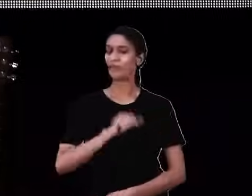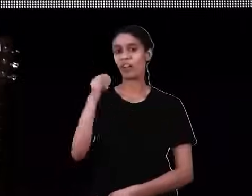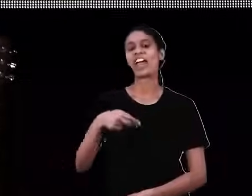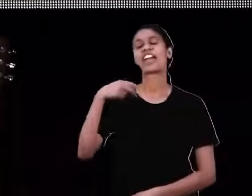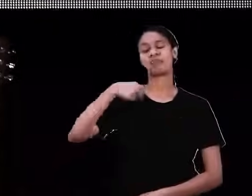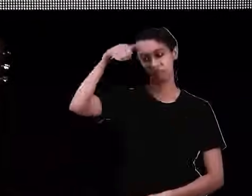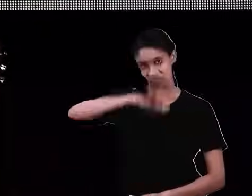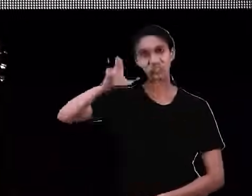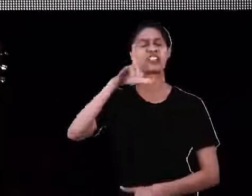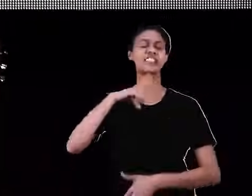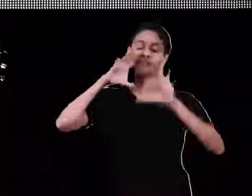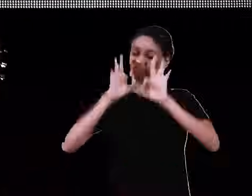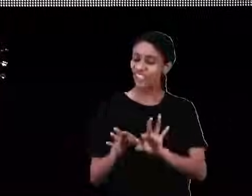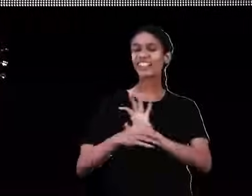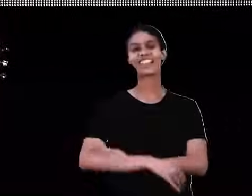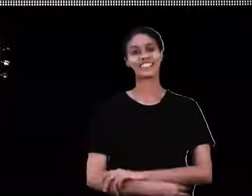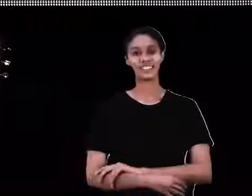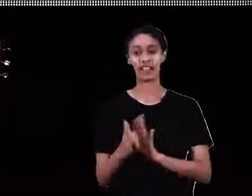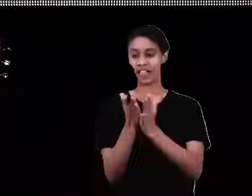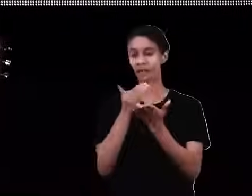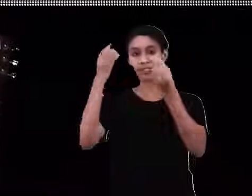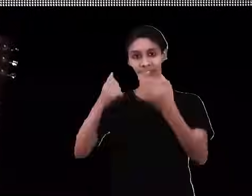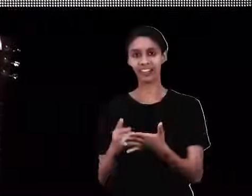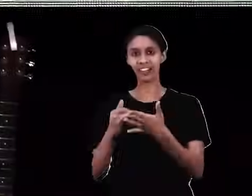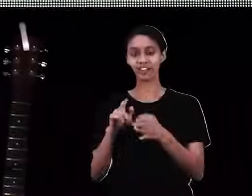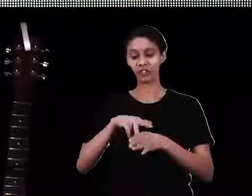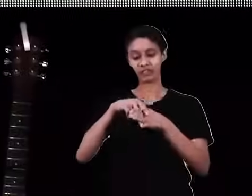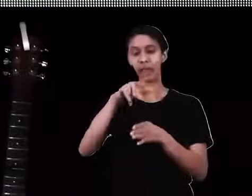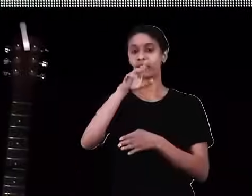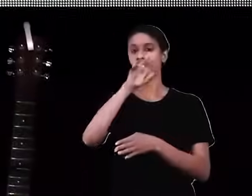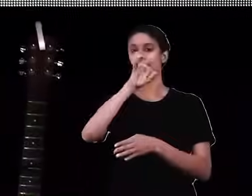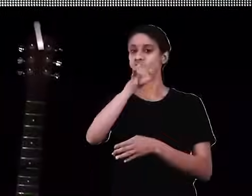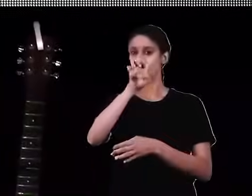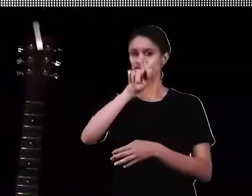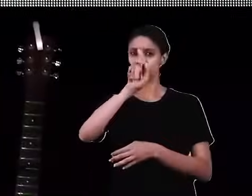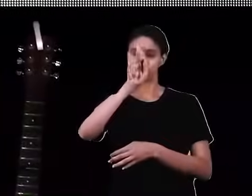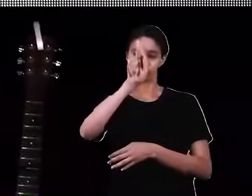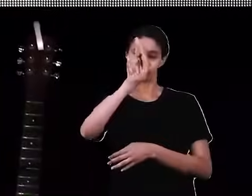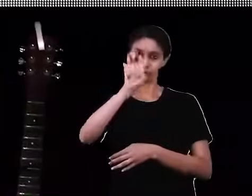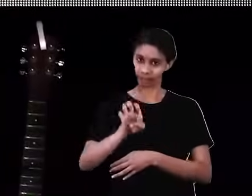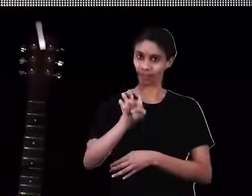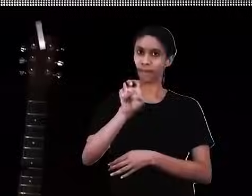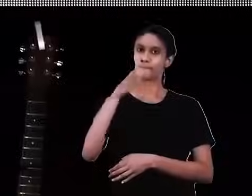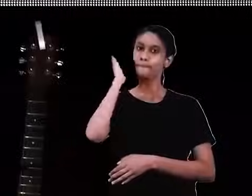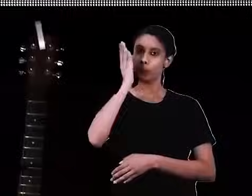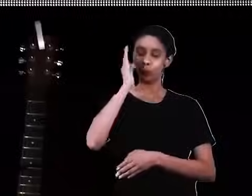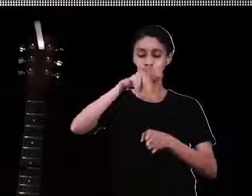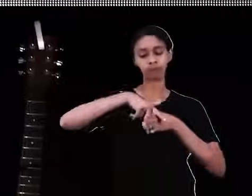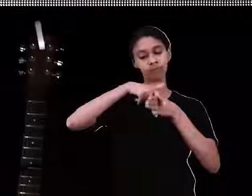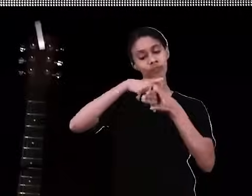tenho certeza. A Bíblia diz que ela montou num jegue, porque foi um burro, lê a Bíblia. Ela montou num burro e